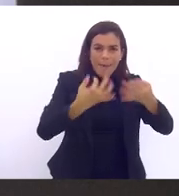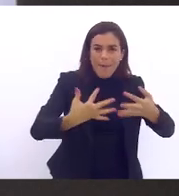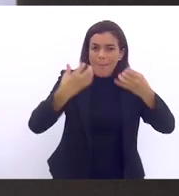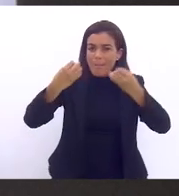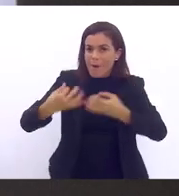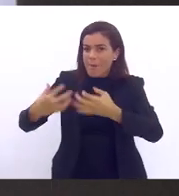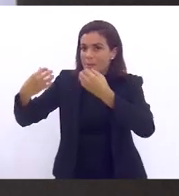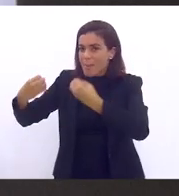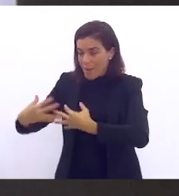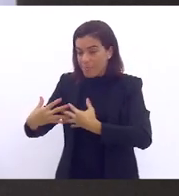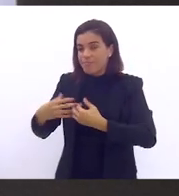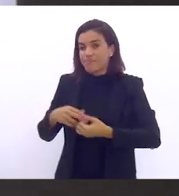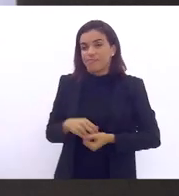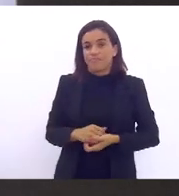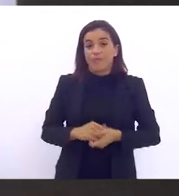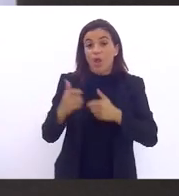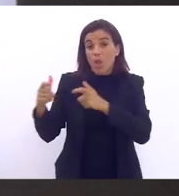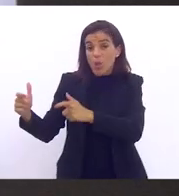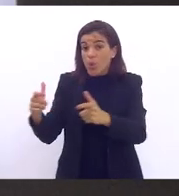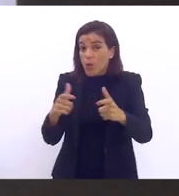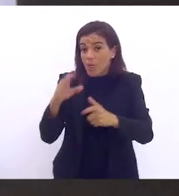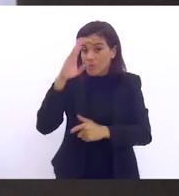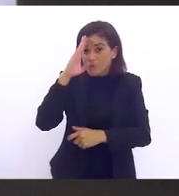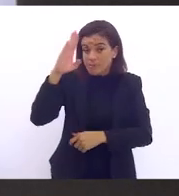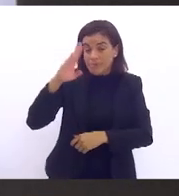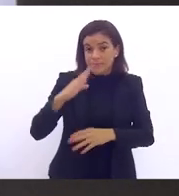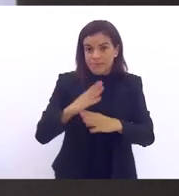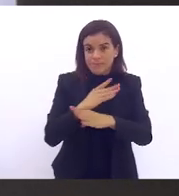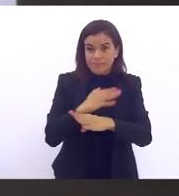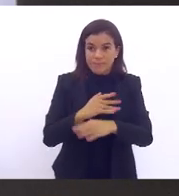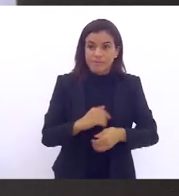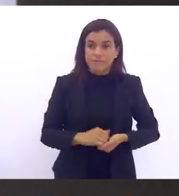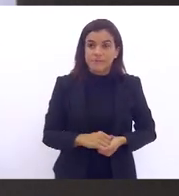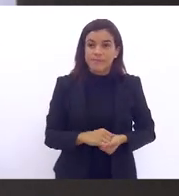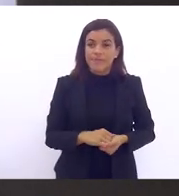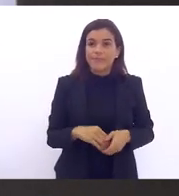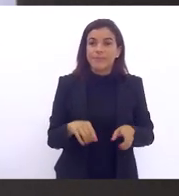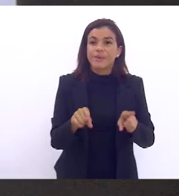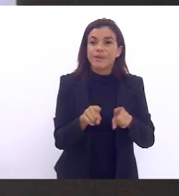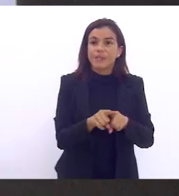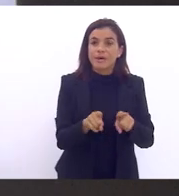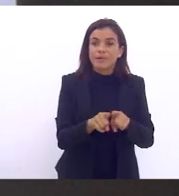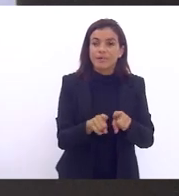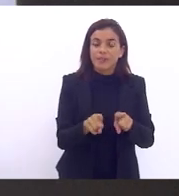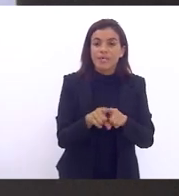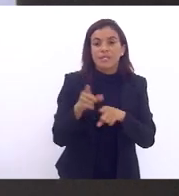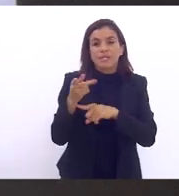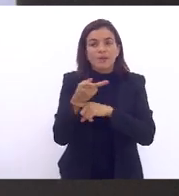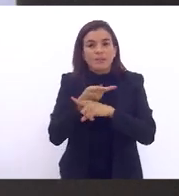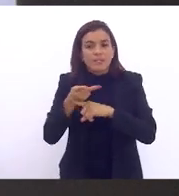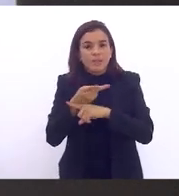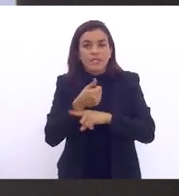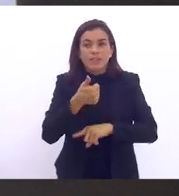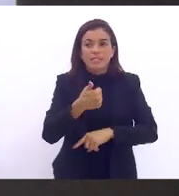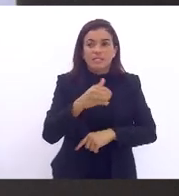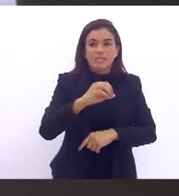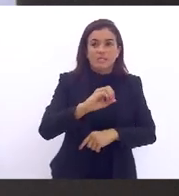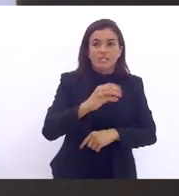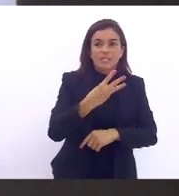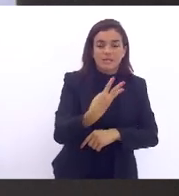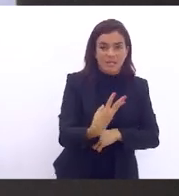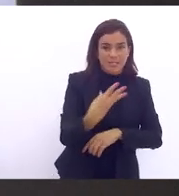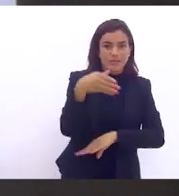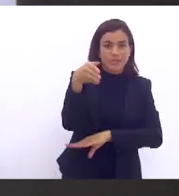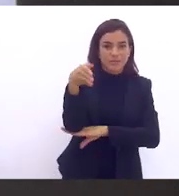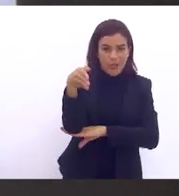Chaves de cada uma das cidades Ah nós também eh procuramos aí 103 hotéis e pousadas